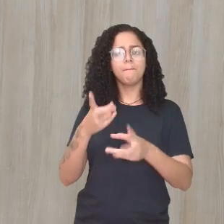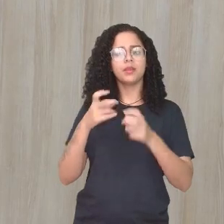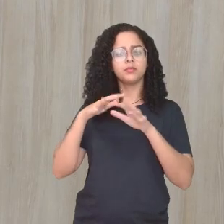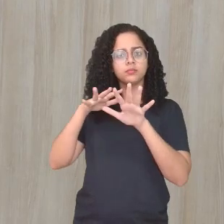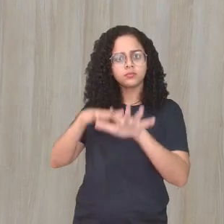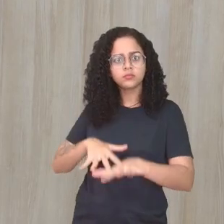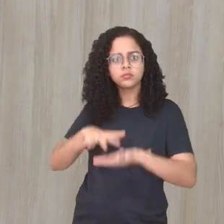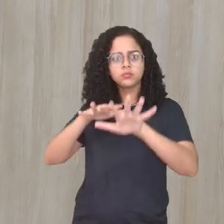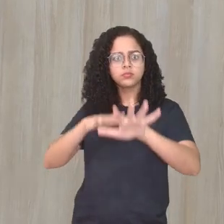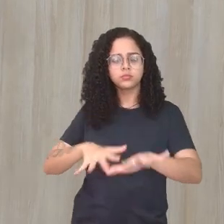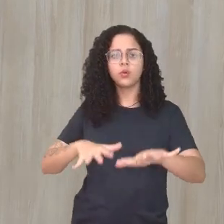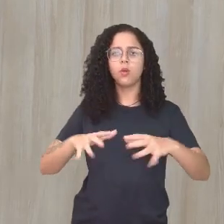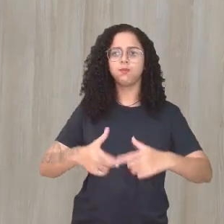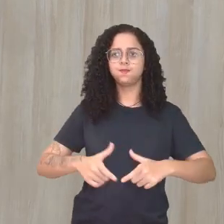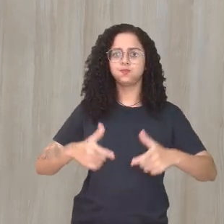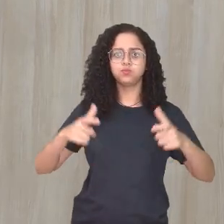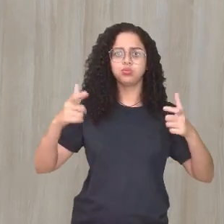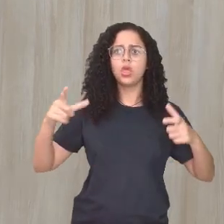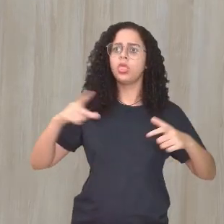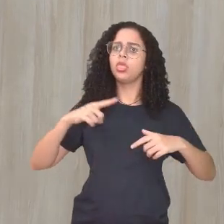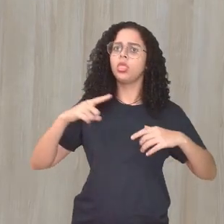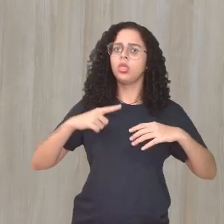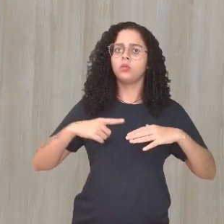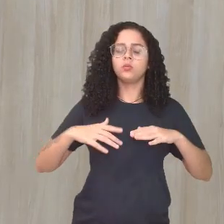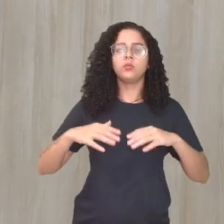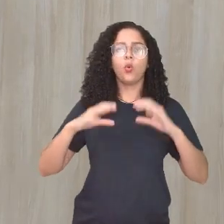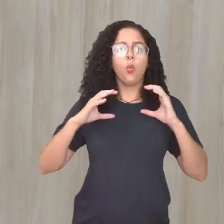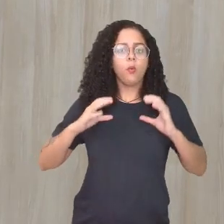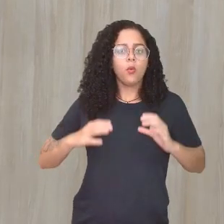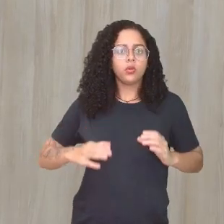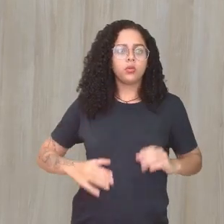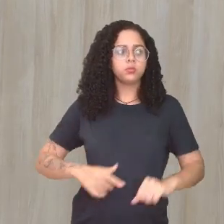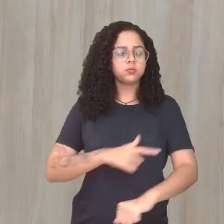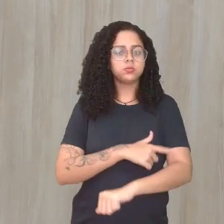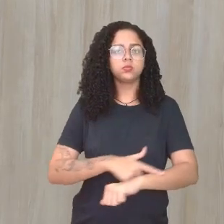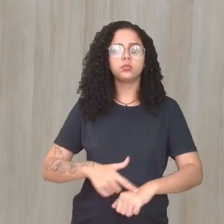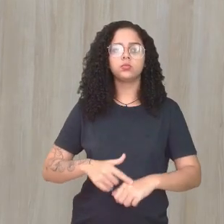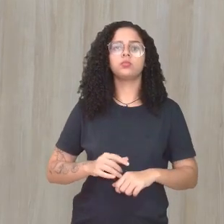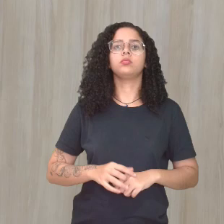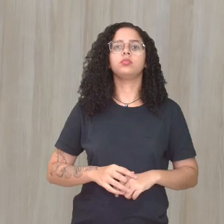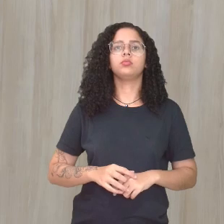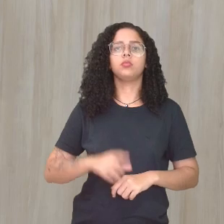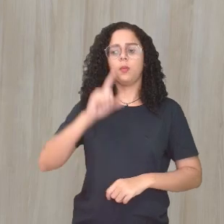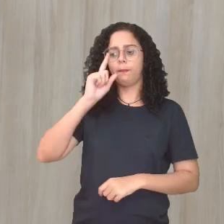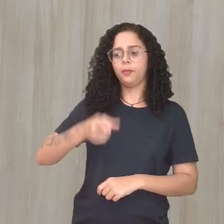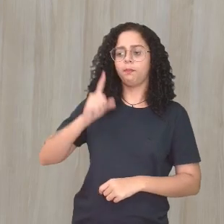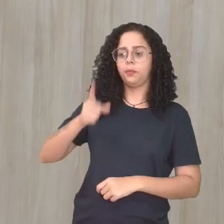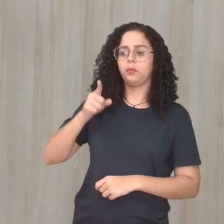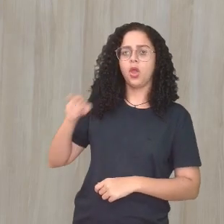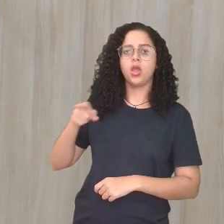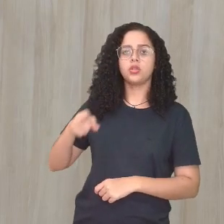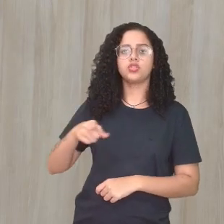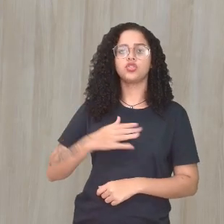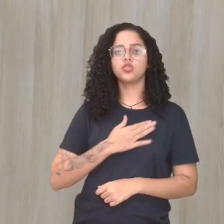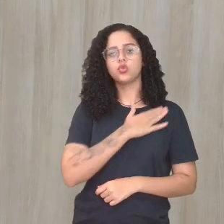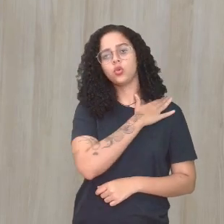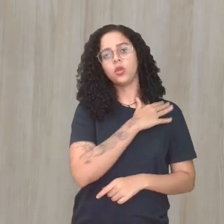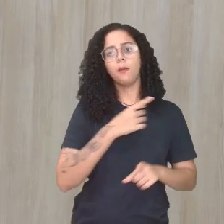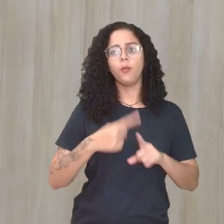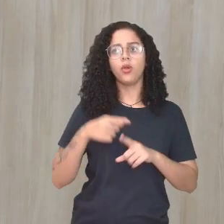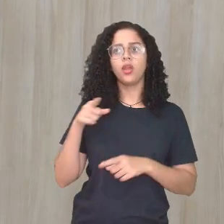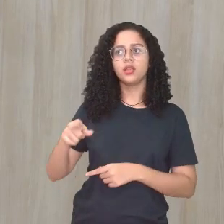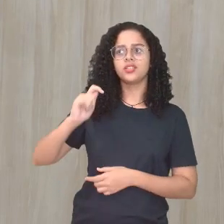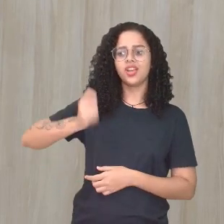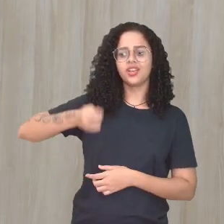a extrema disciplina que era pregada ali para aqueles soldados, né? Porque esses